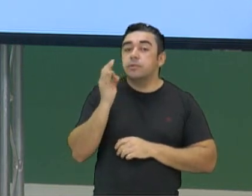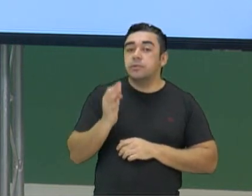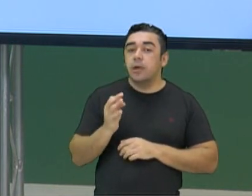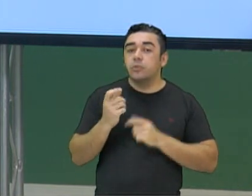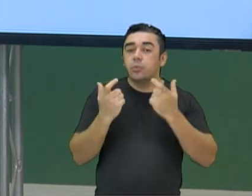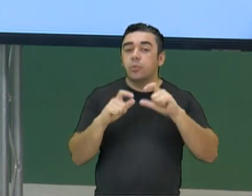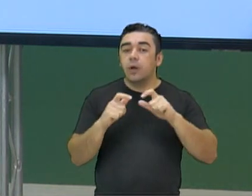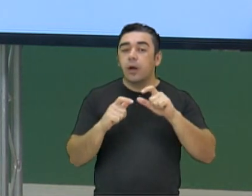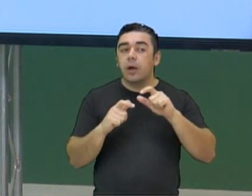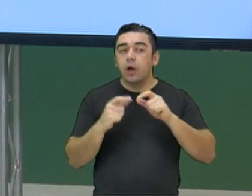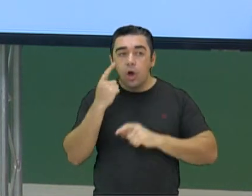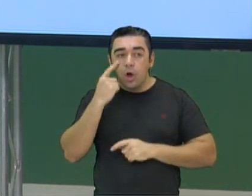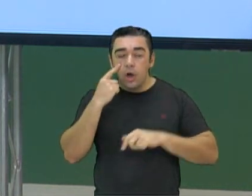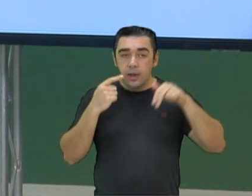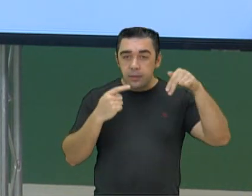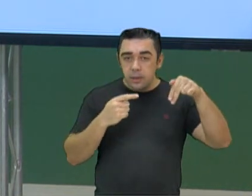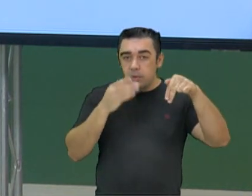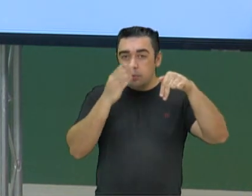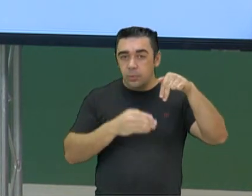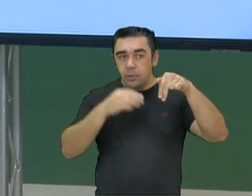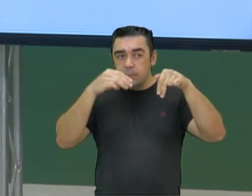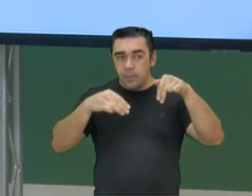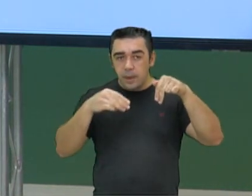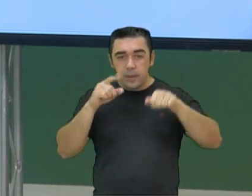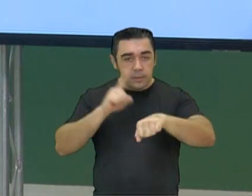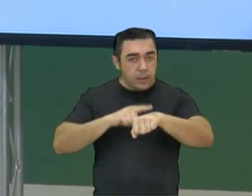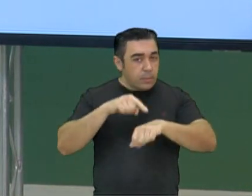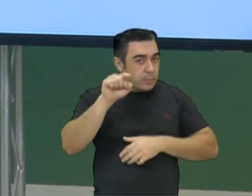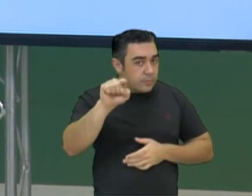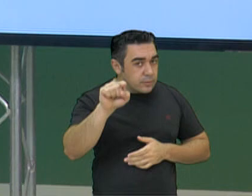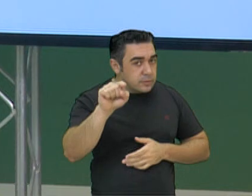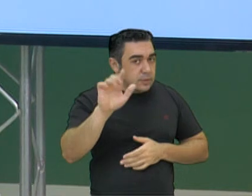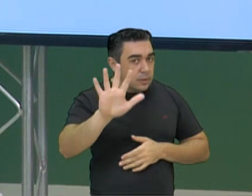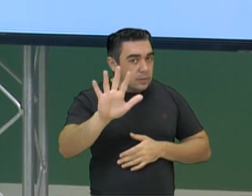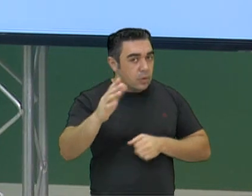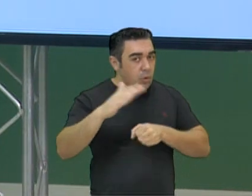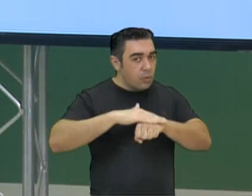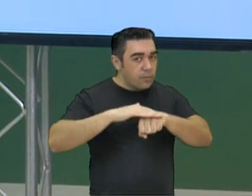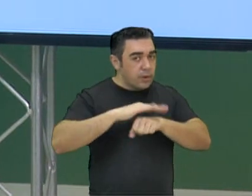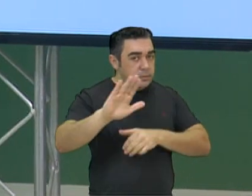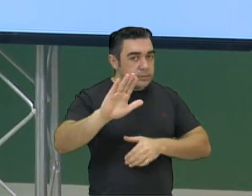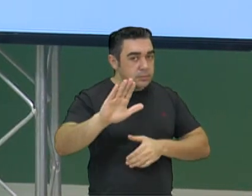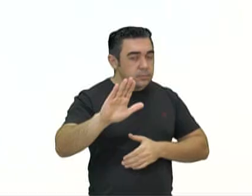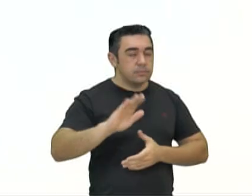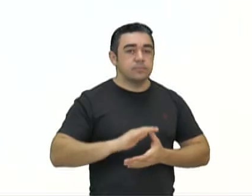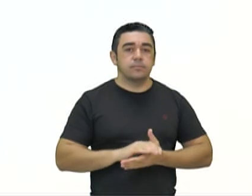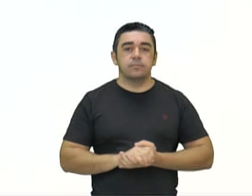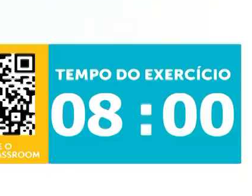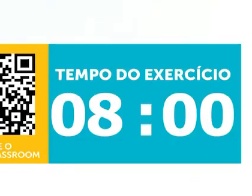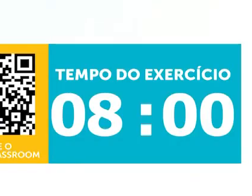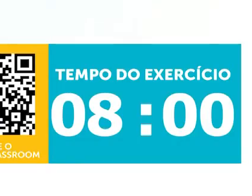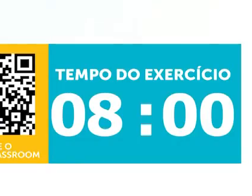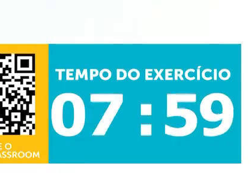unidade. Olha as unidades aqui, beleza? Vou dar um tempinho para vocês e daqui a pouco a gente conversa. Até mais.